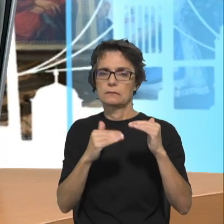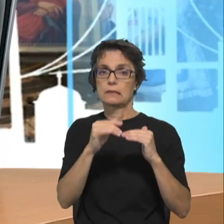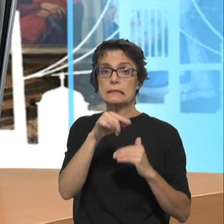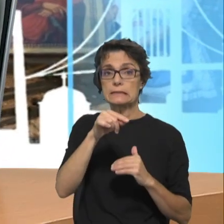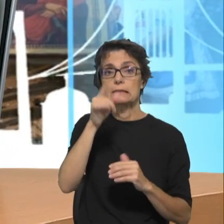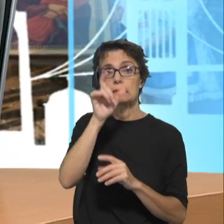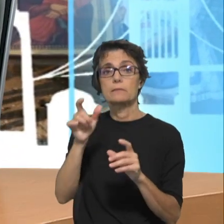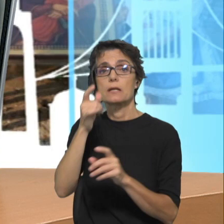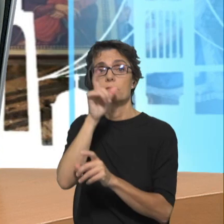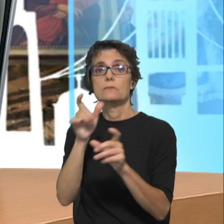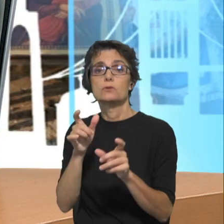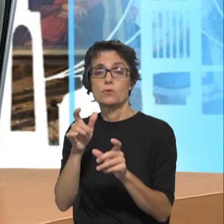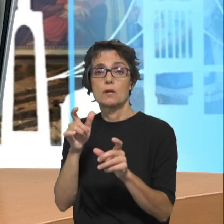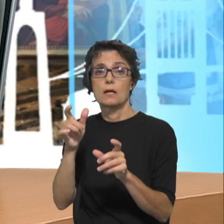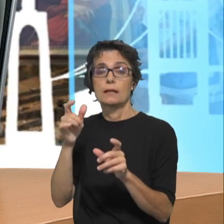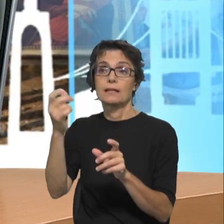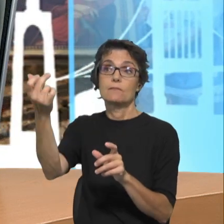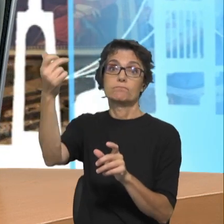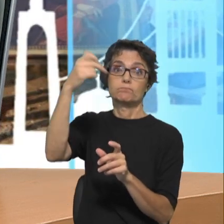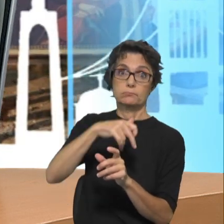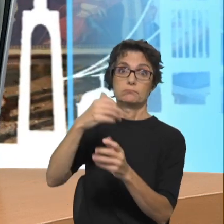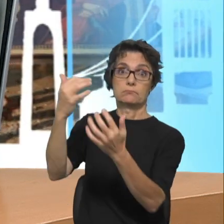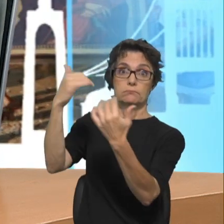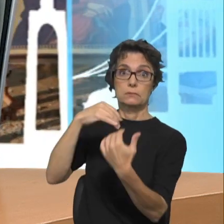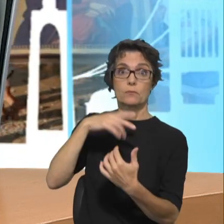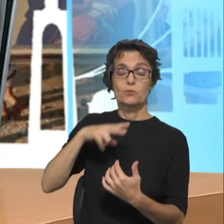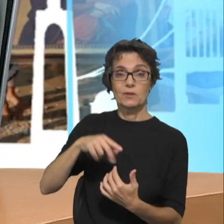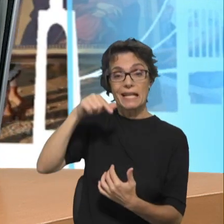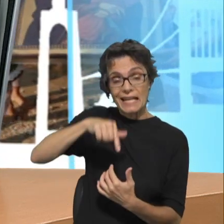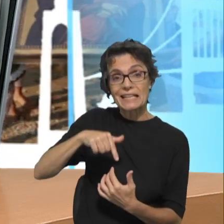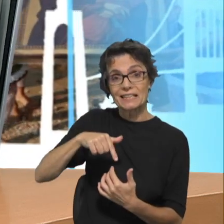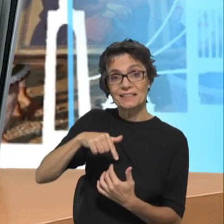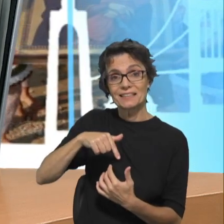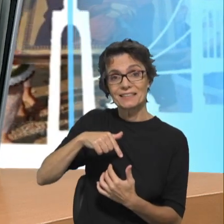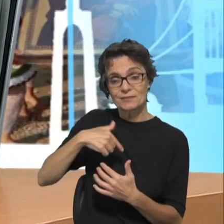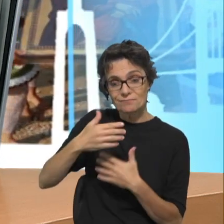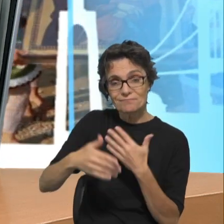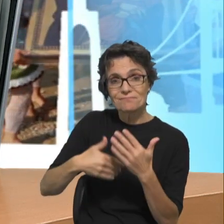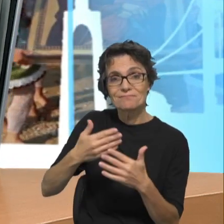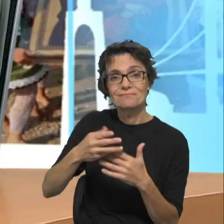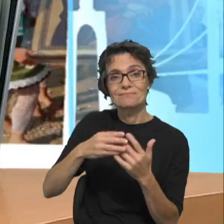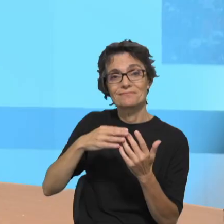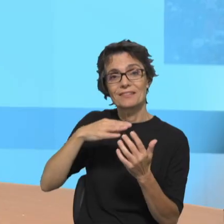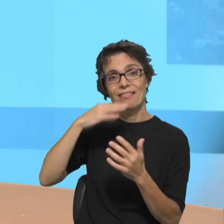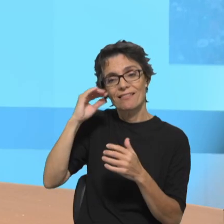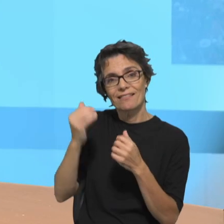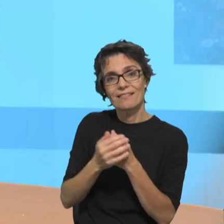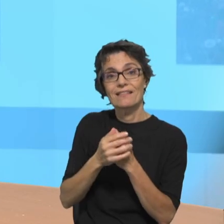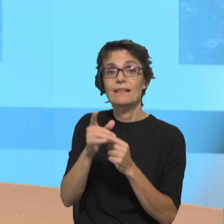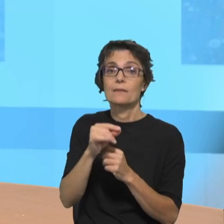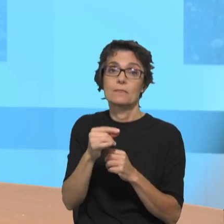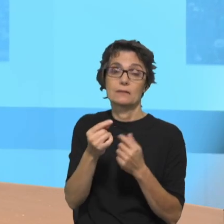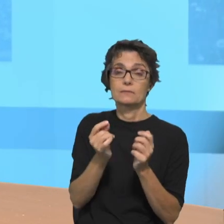Portugal, envelhecem cá. E dá que pensar, depois está claro. Ter os mecanismos também de segurança social, por